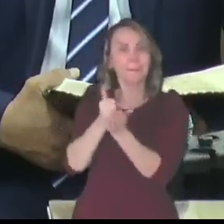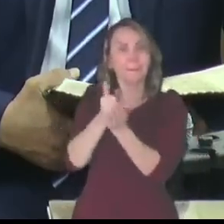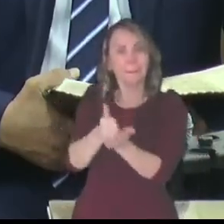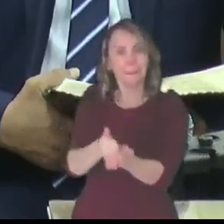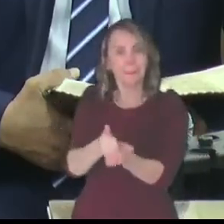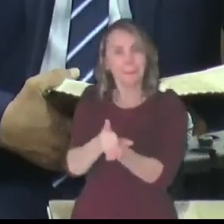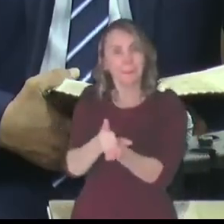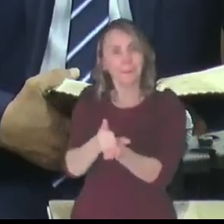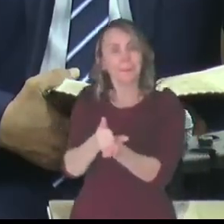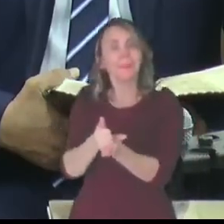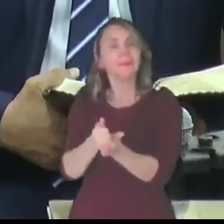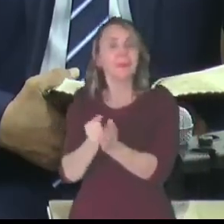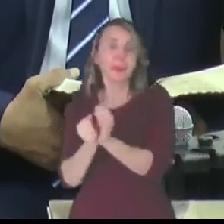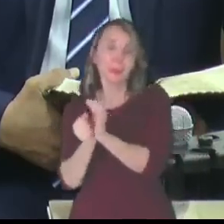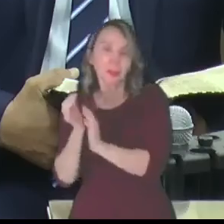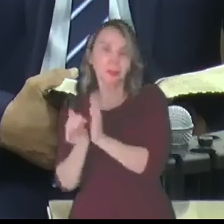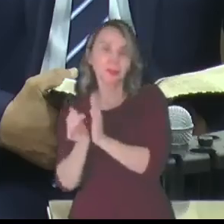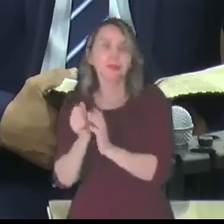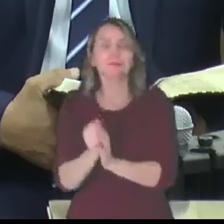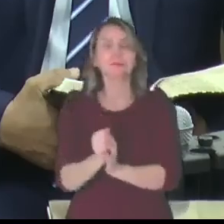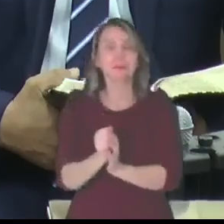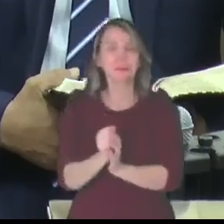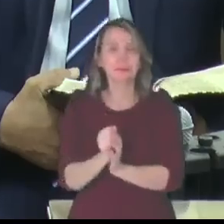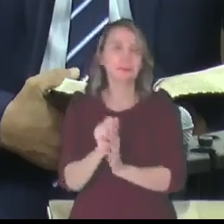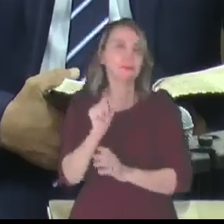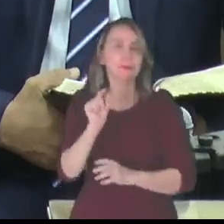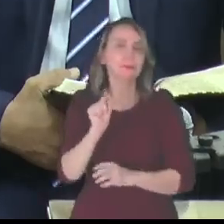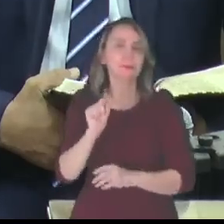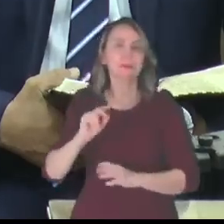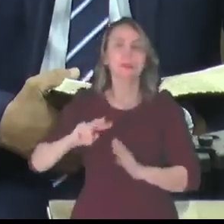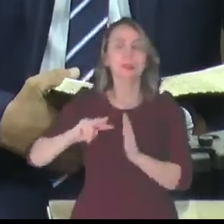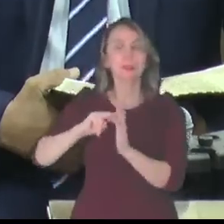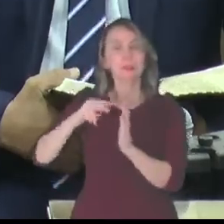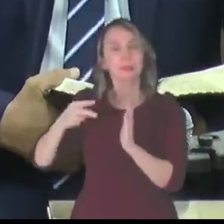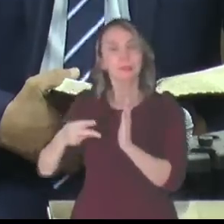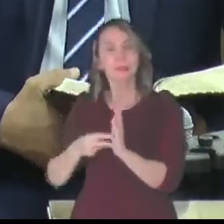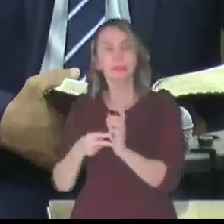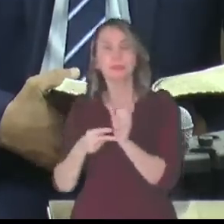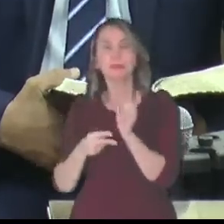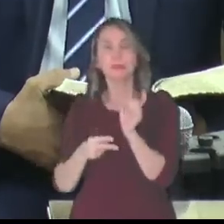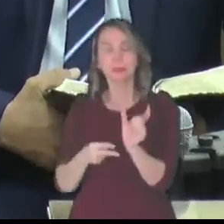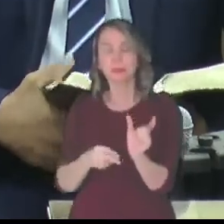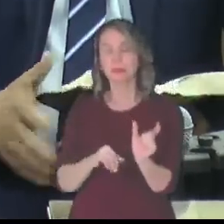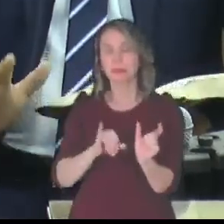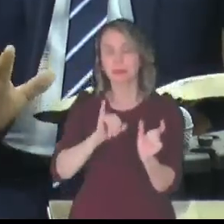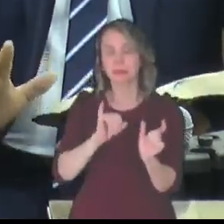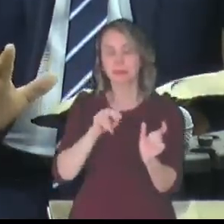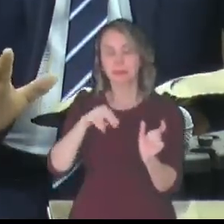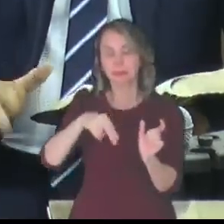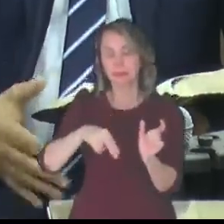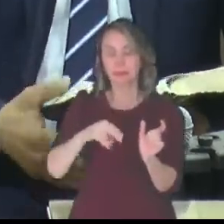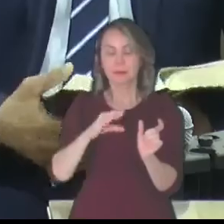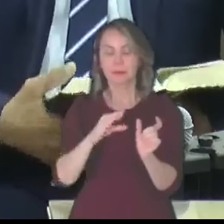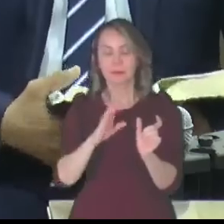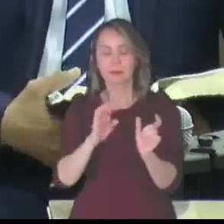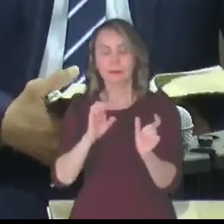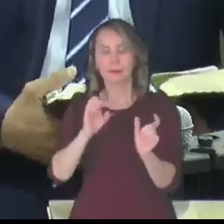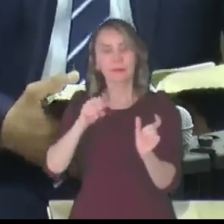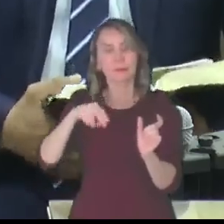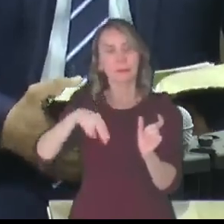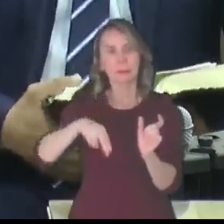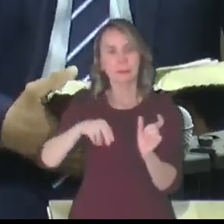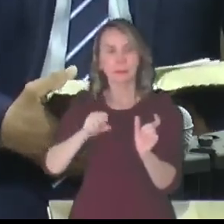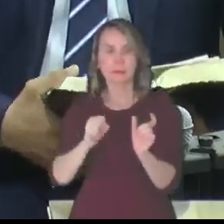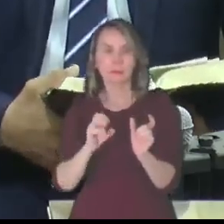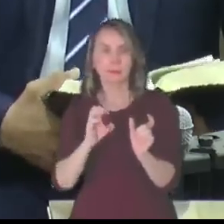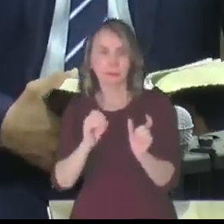incenso pastores que é incenso na Bíblia quer que Censo significa o quê no